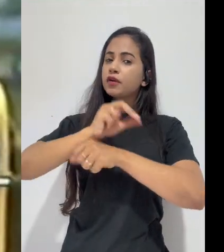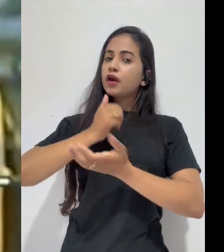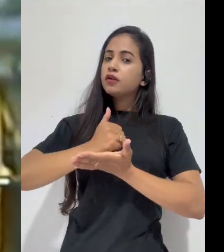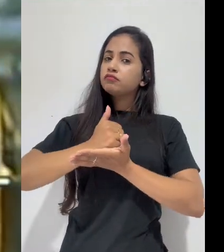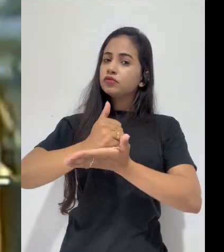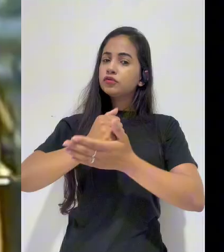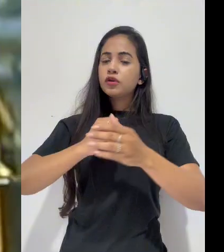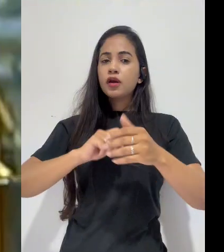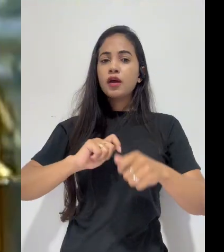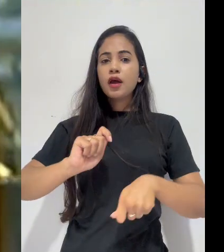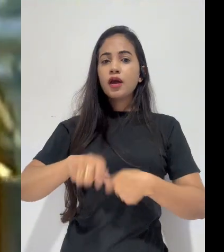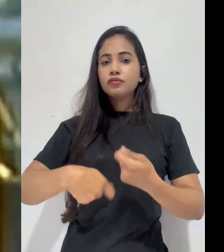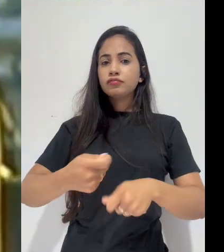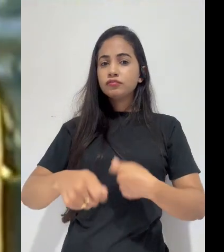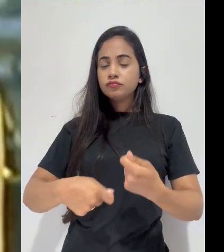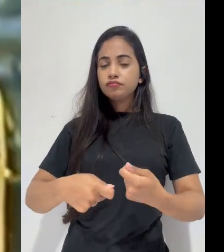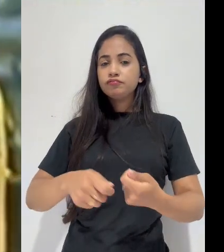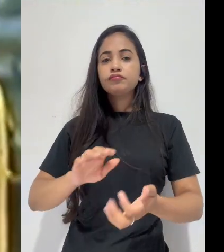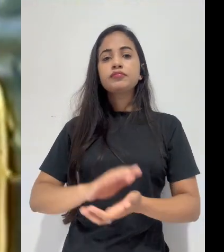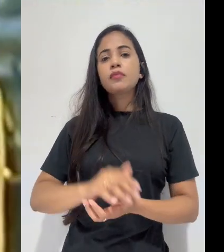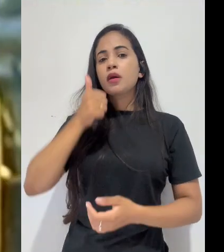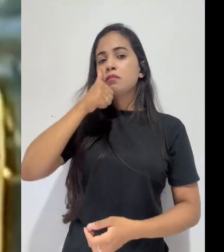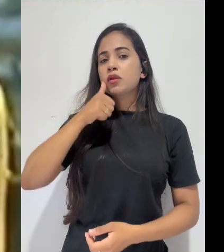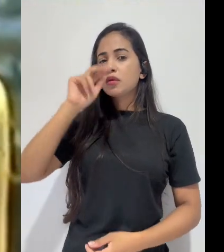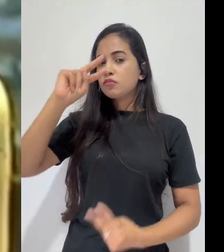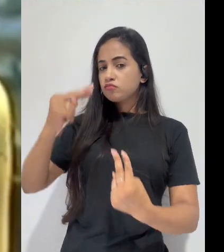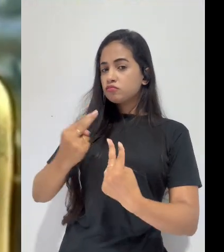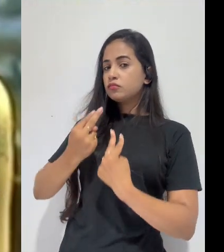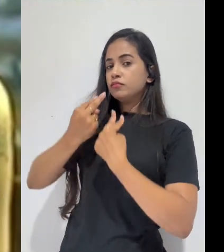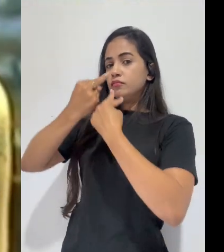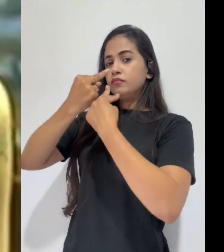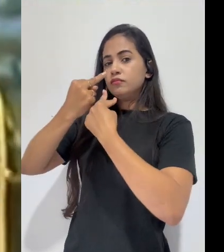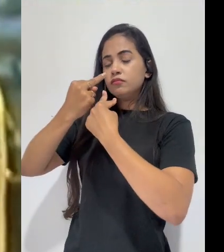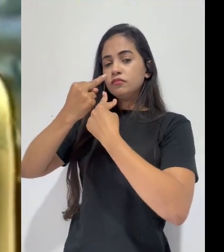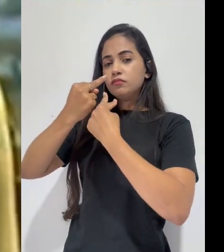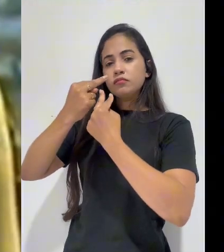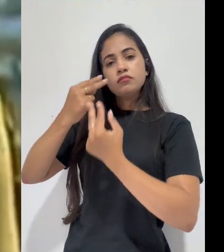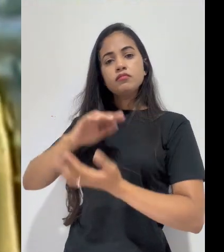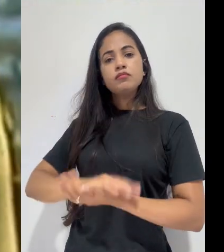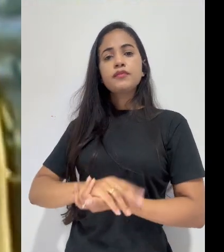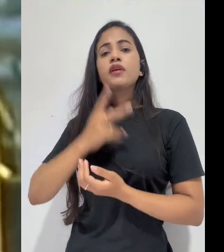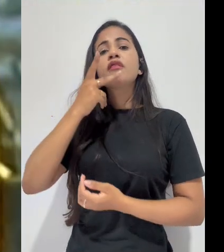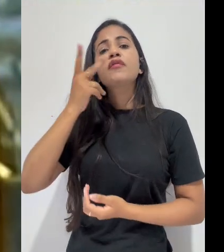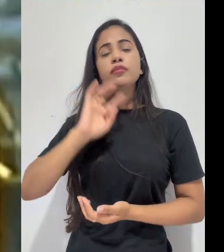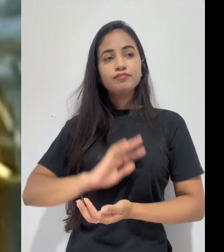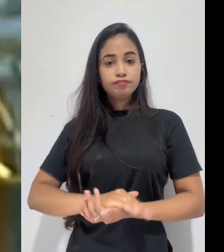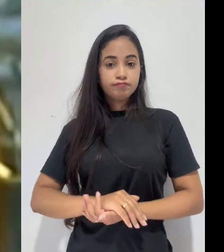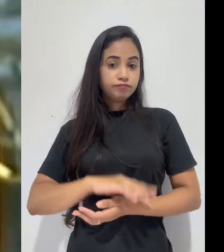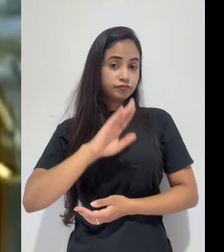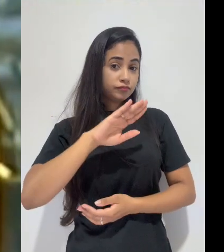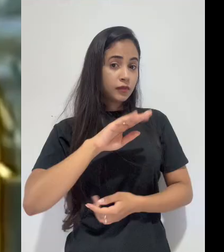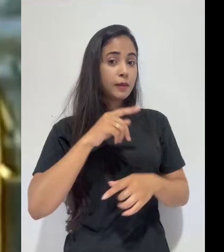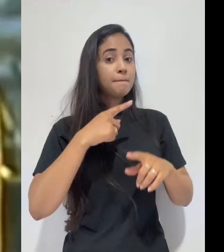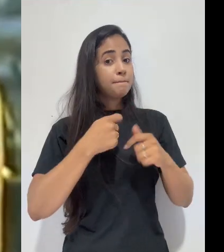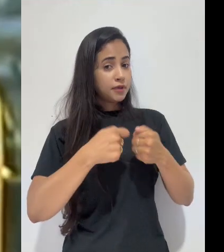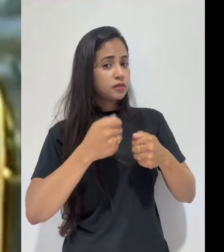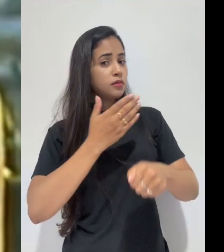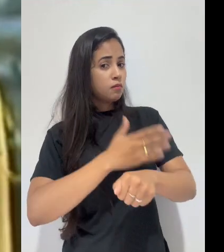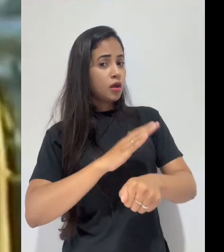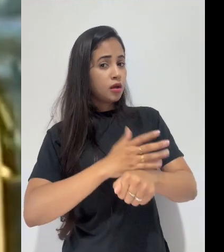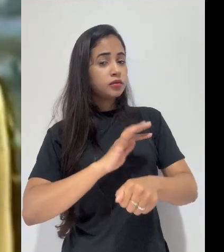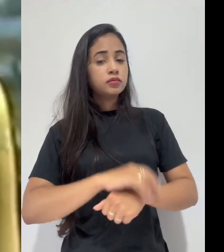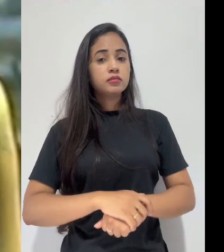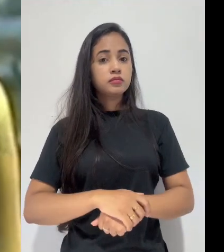auxiliar administrativo temporário. Aí a menina olhou para mim, a recepcionista, e falou assim: ah, mas tem que